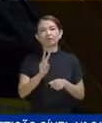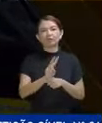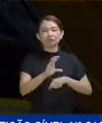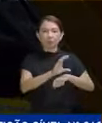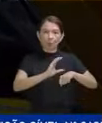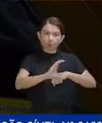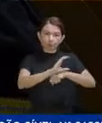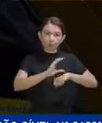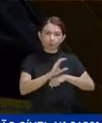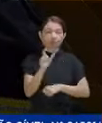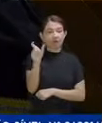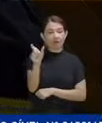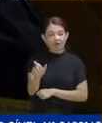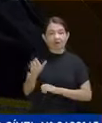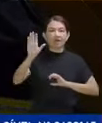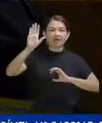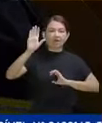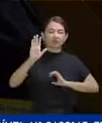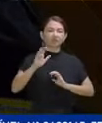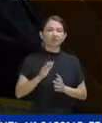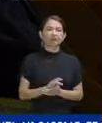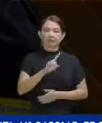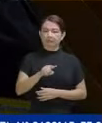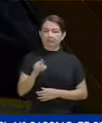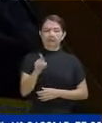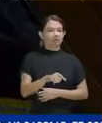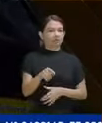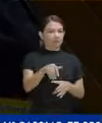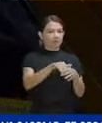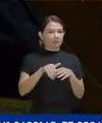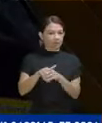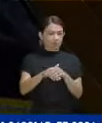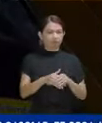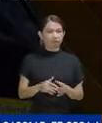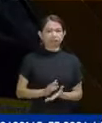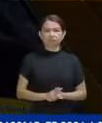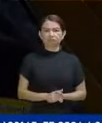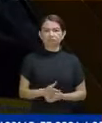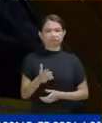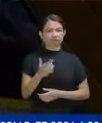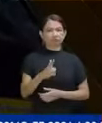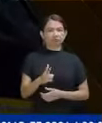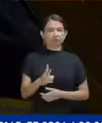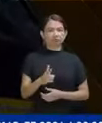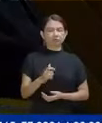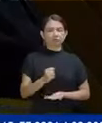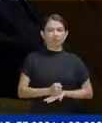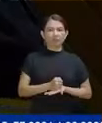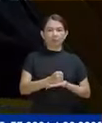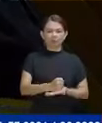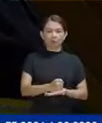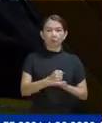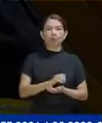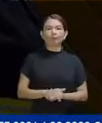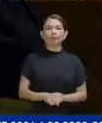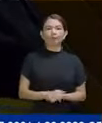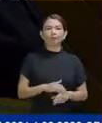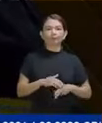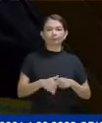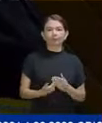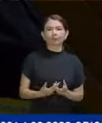pretensão da candidata em anular o acórdão não encontra amparo legal na presente ação declaratória de inexistência de coisa